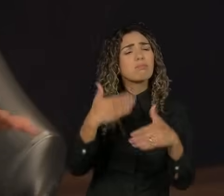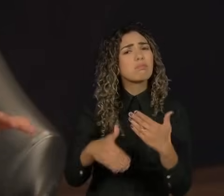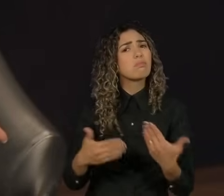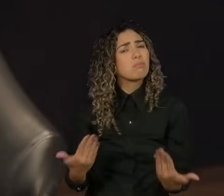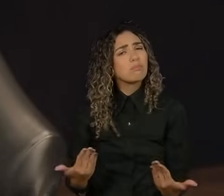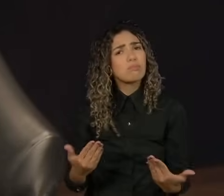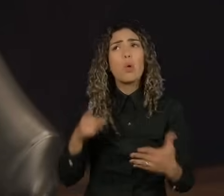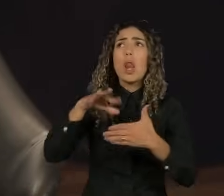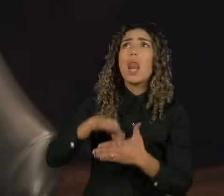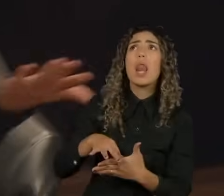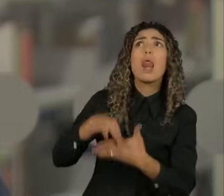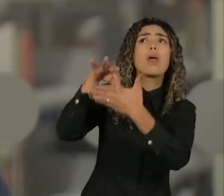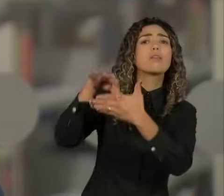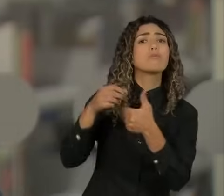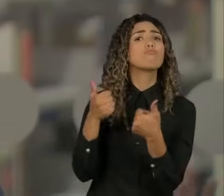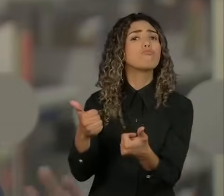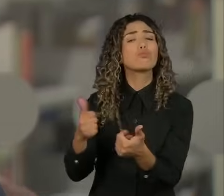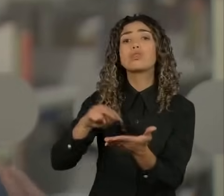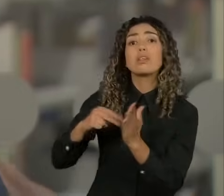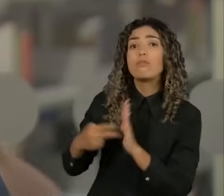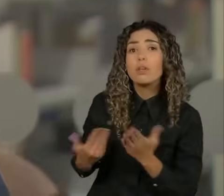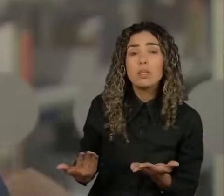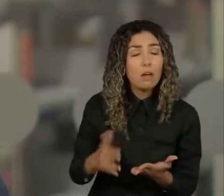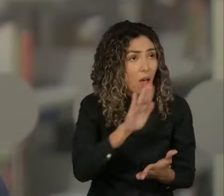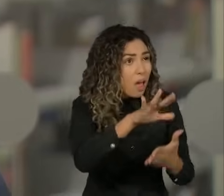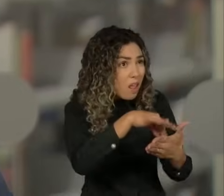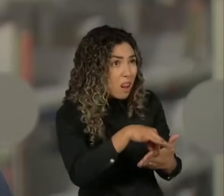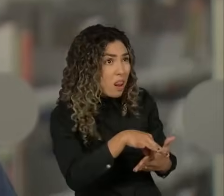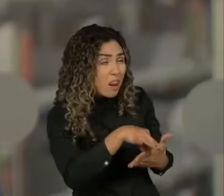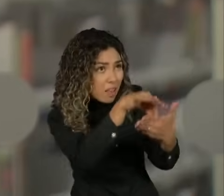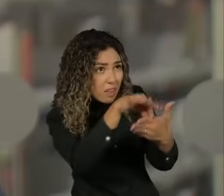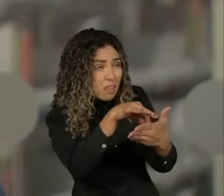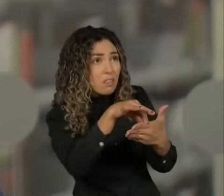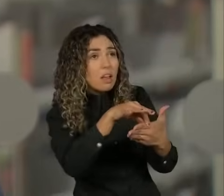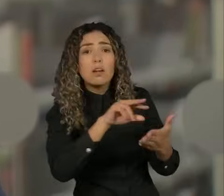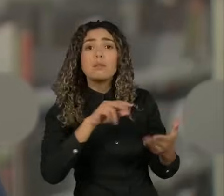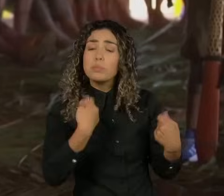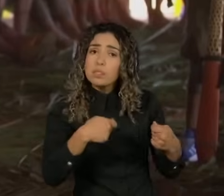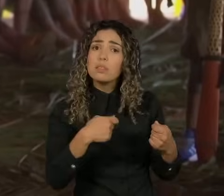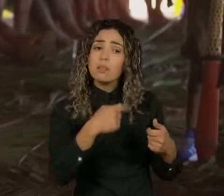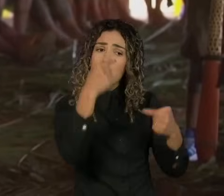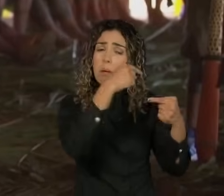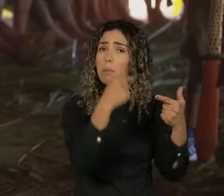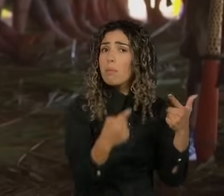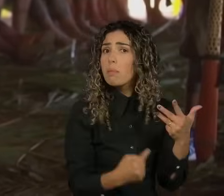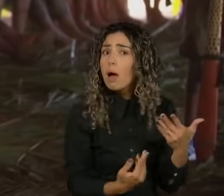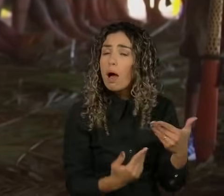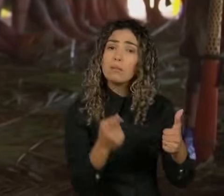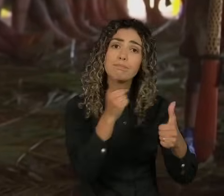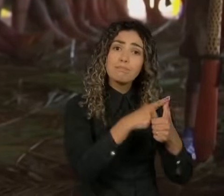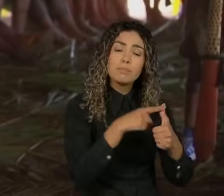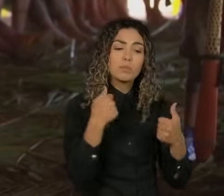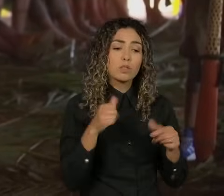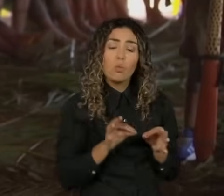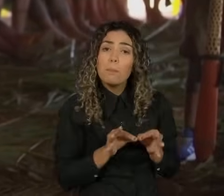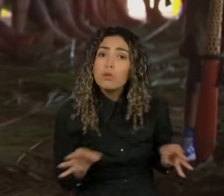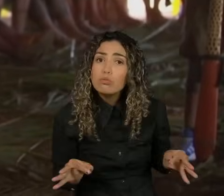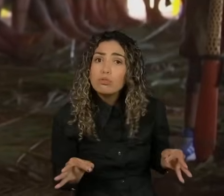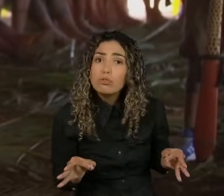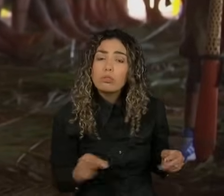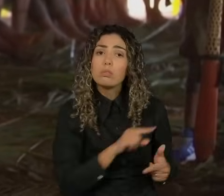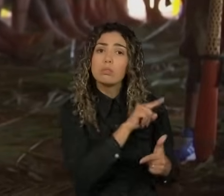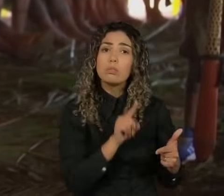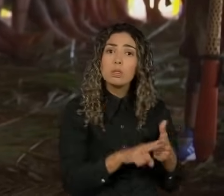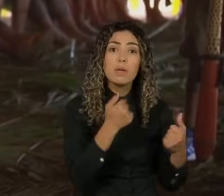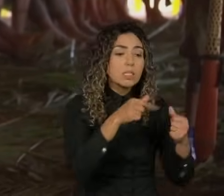boa liderança. Um líder de verdade, ele tem que ter algumas qualidades. Ele tem que ser humilde, ele tem que saber ouvir o